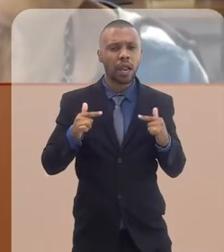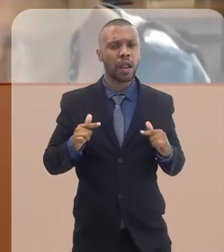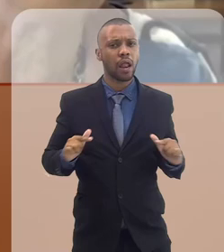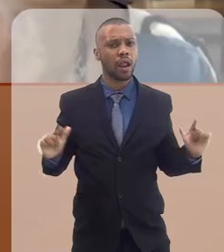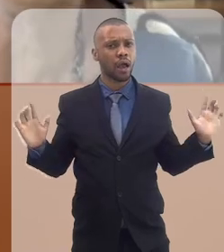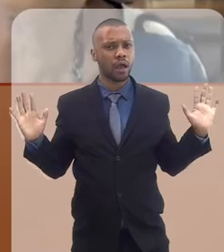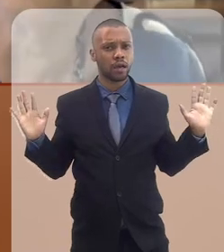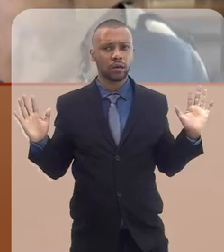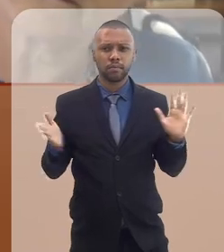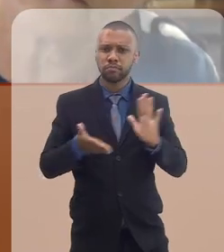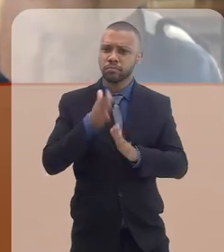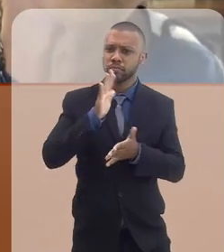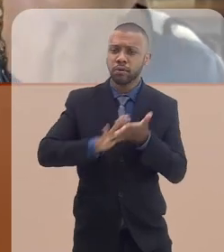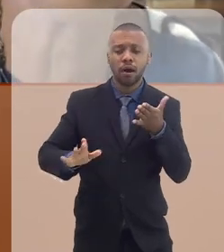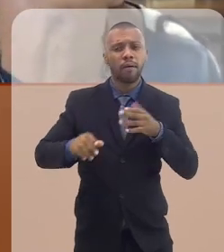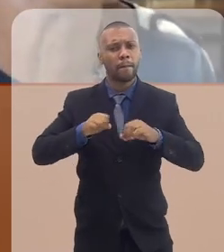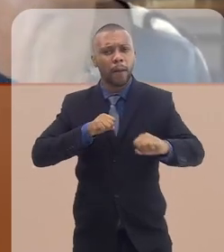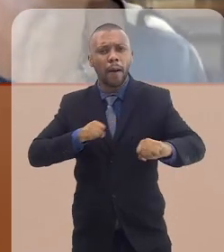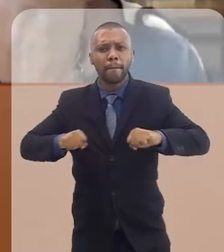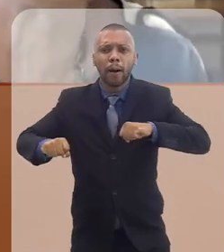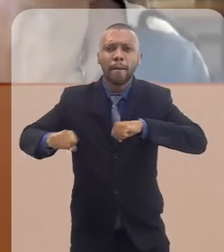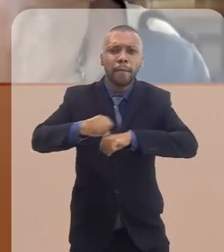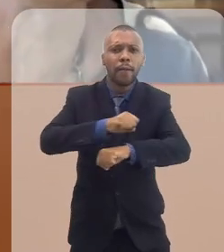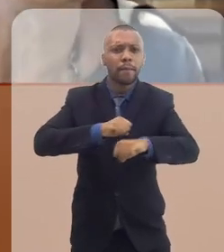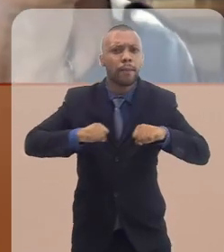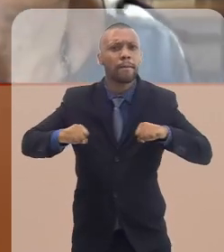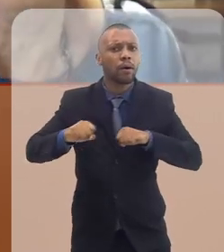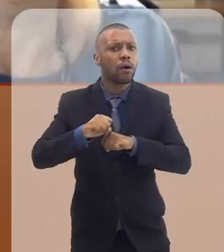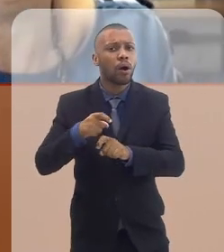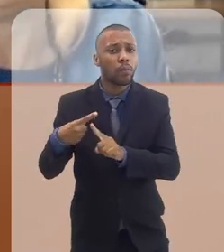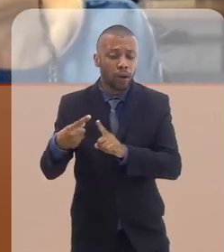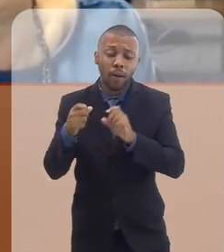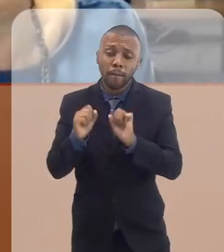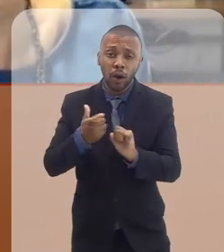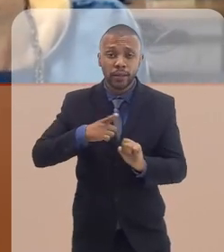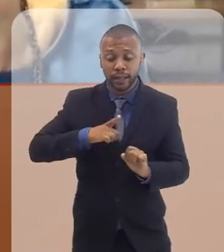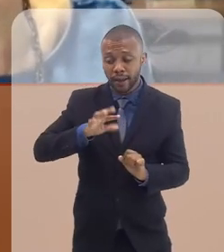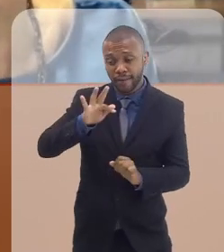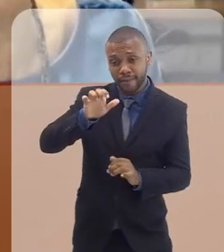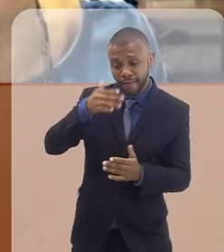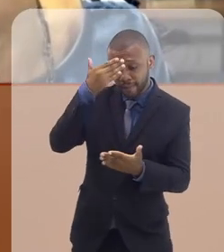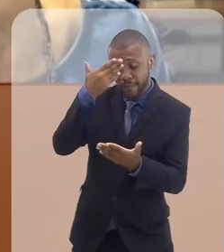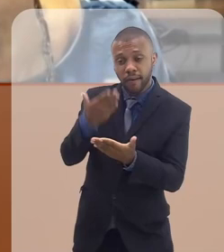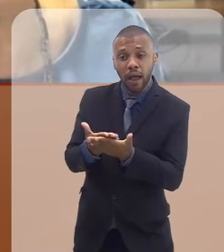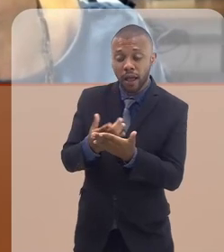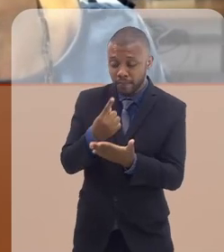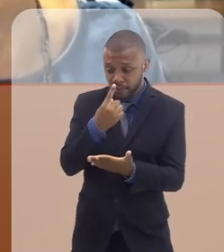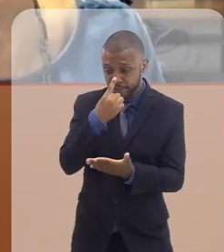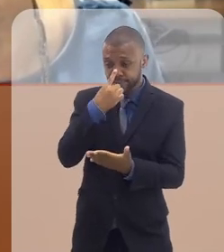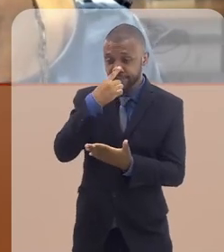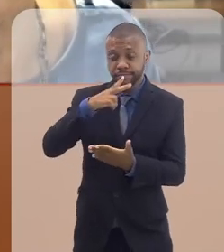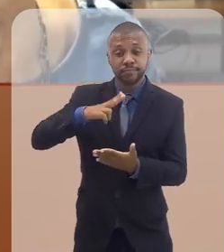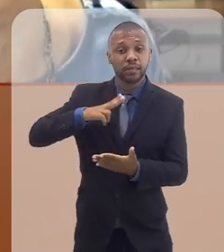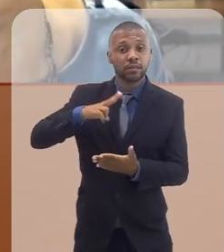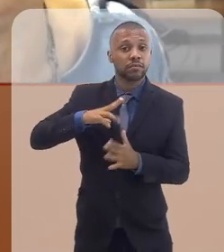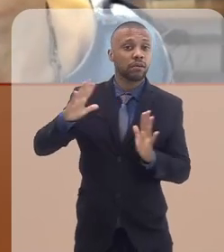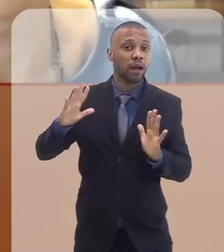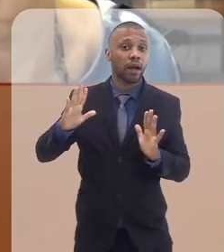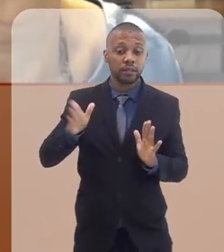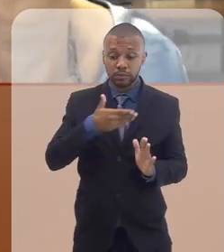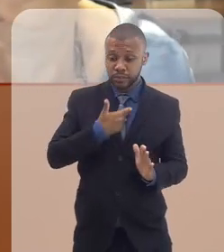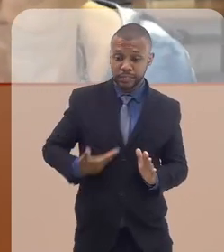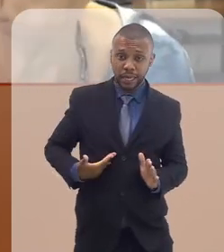Laicidade do Estado. Eu vou continuar lutando por isso. Porque eu posso ter a minha fé de fórum